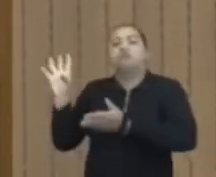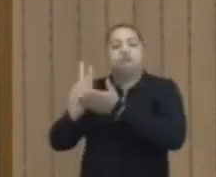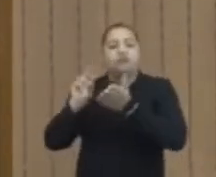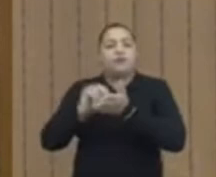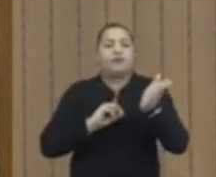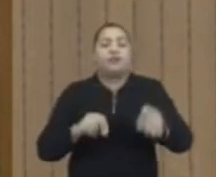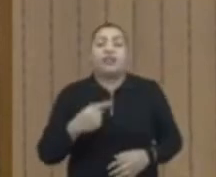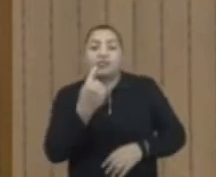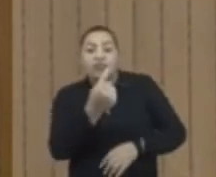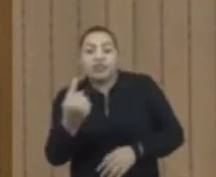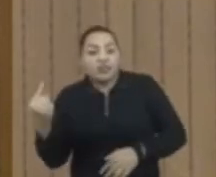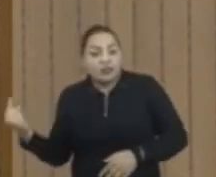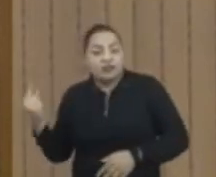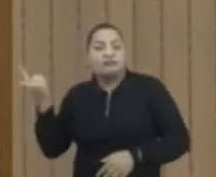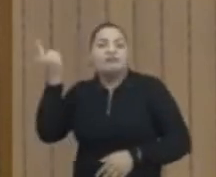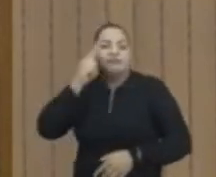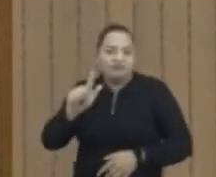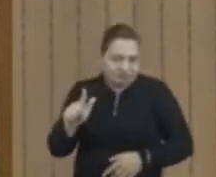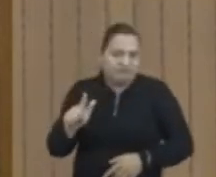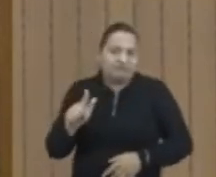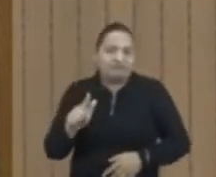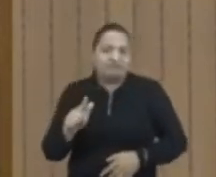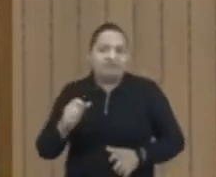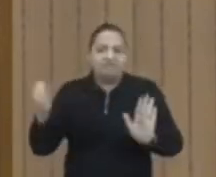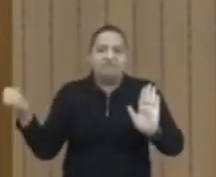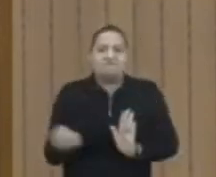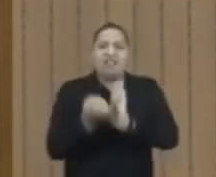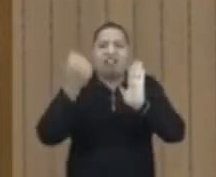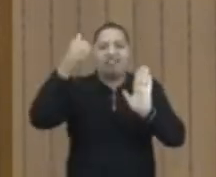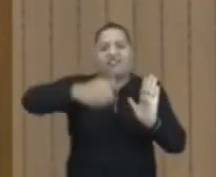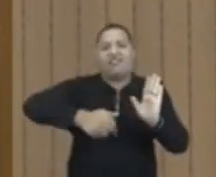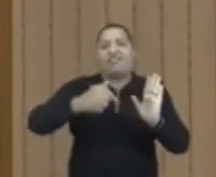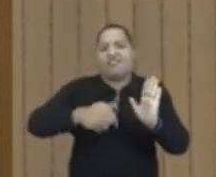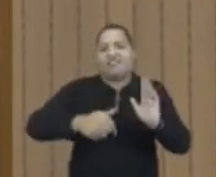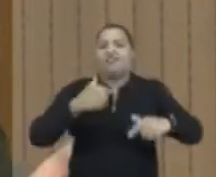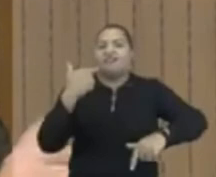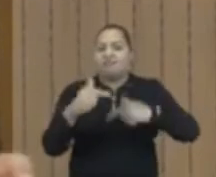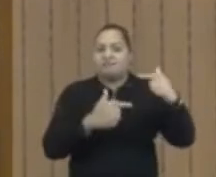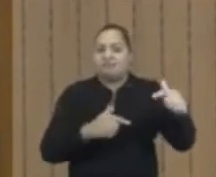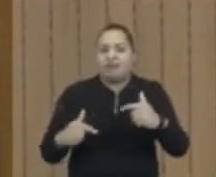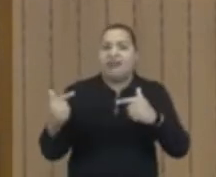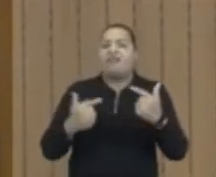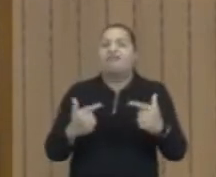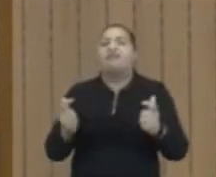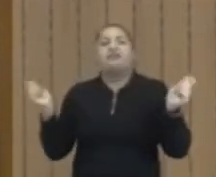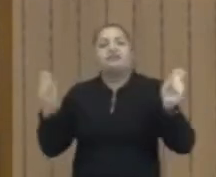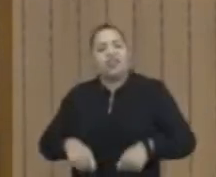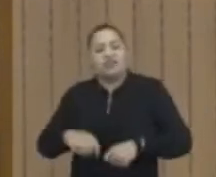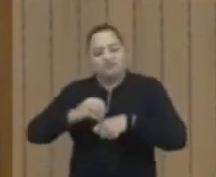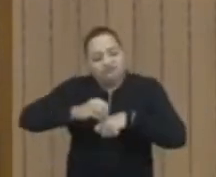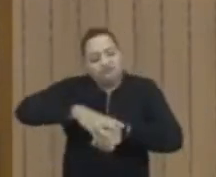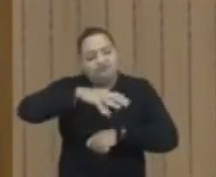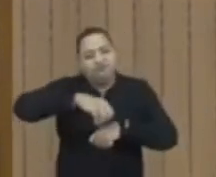conseguiu plantar a sua semente, cada um conseguiu fazer o seu trabalho e conseguiu trazer de uma